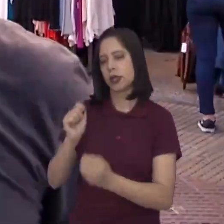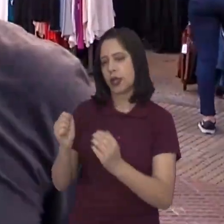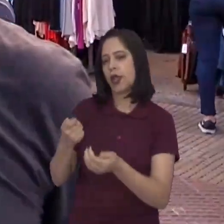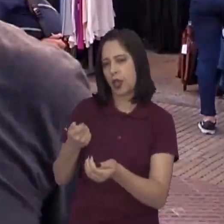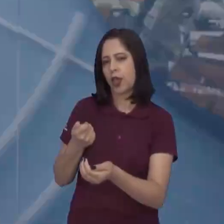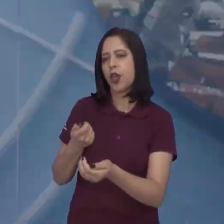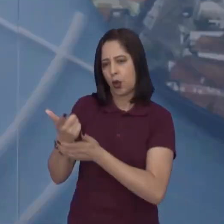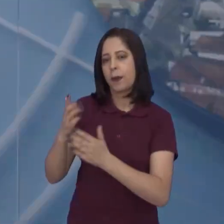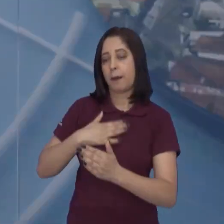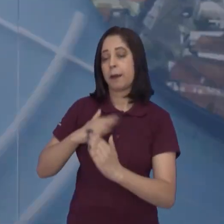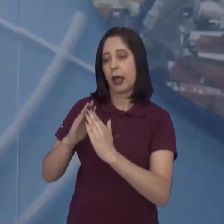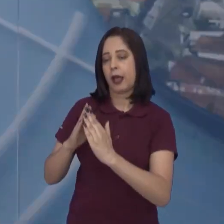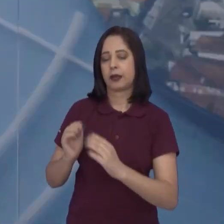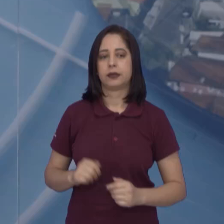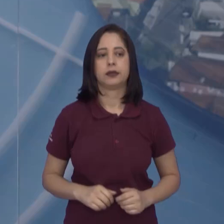né?